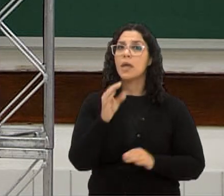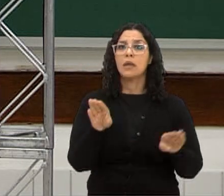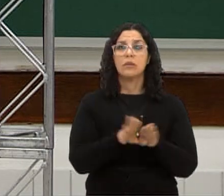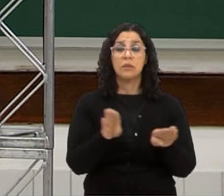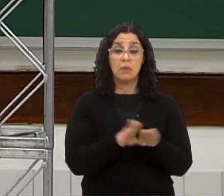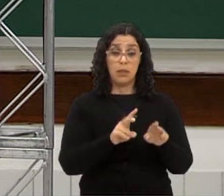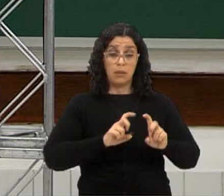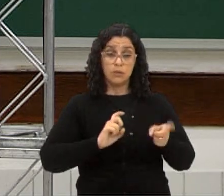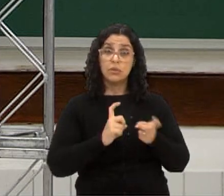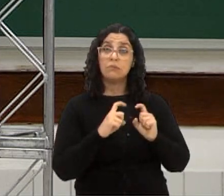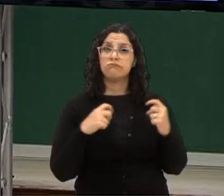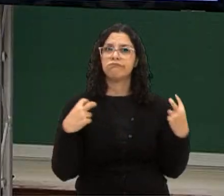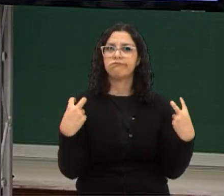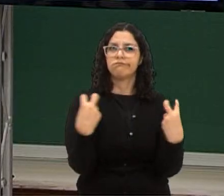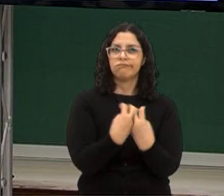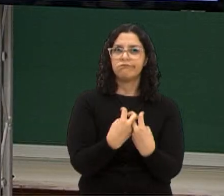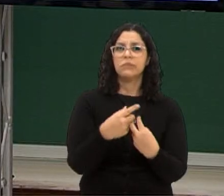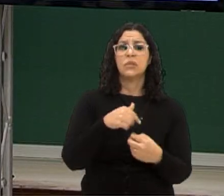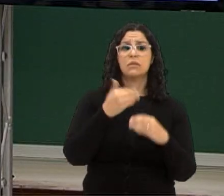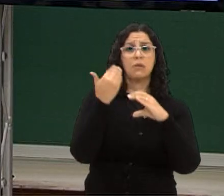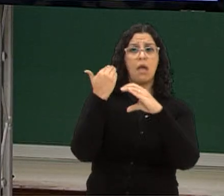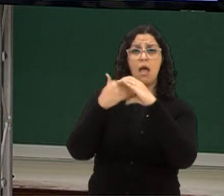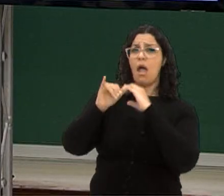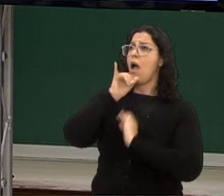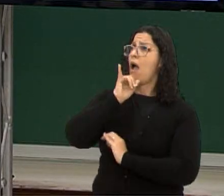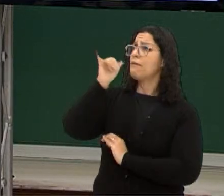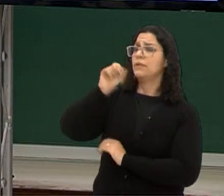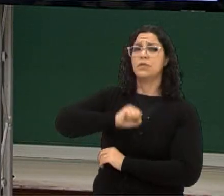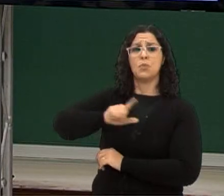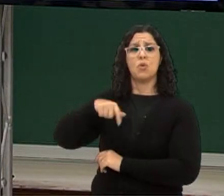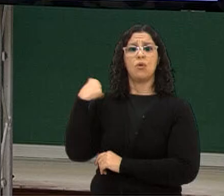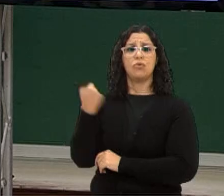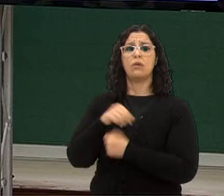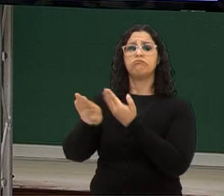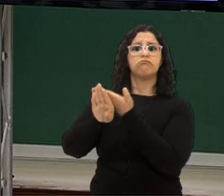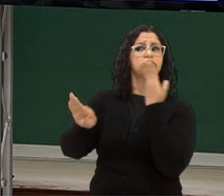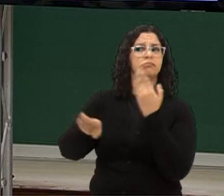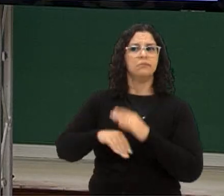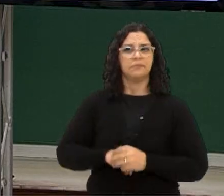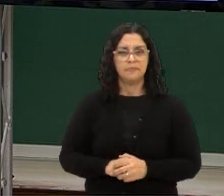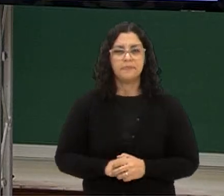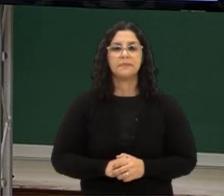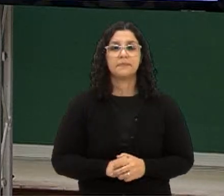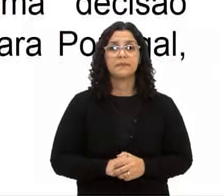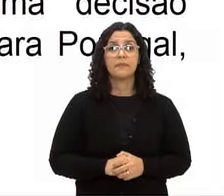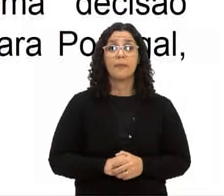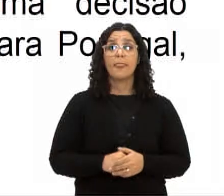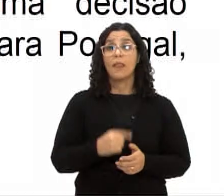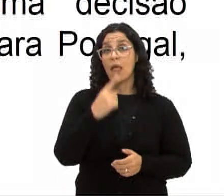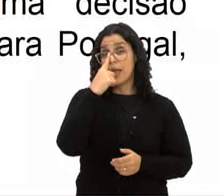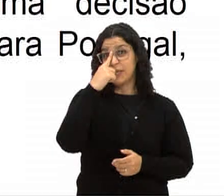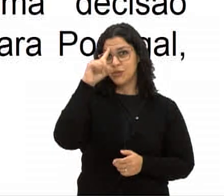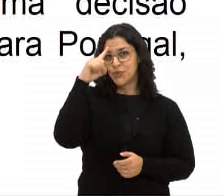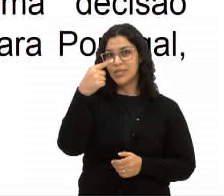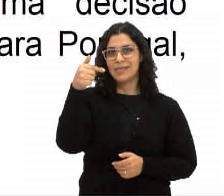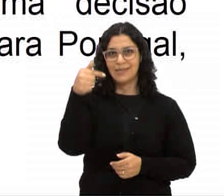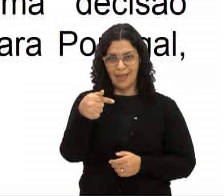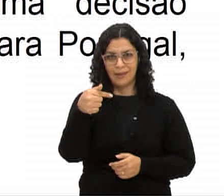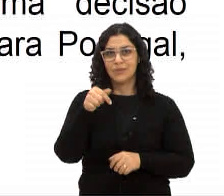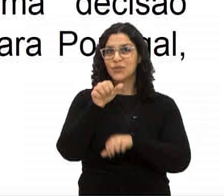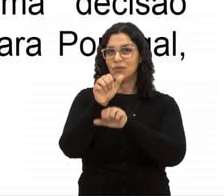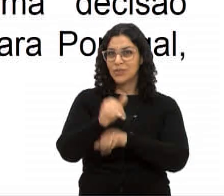de Estado, em caminhar a separação política de Portugal. Em 7 de setembro de